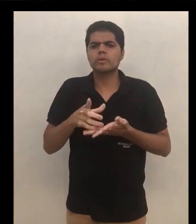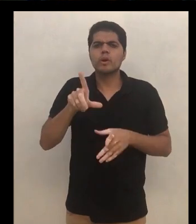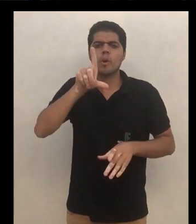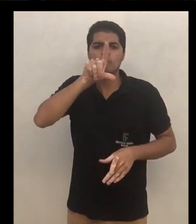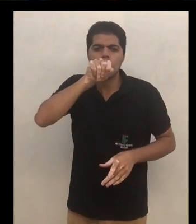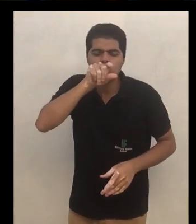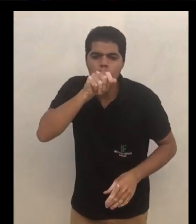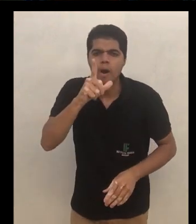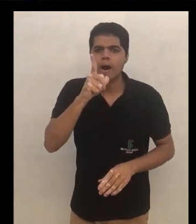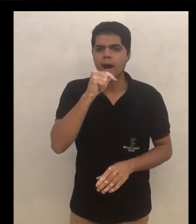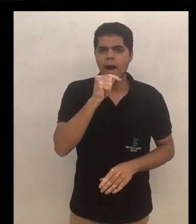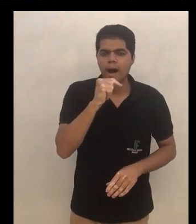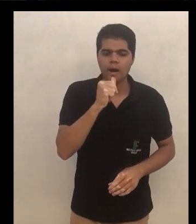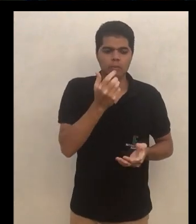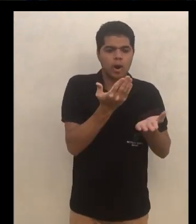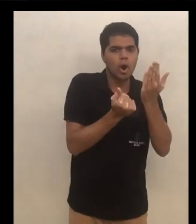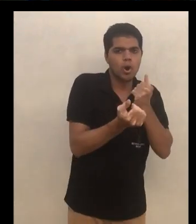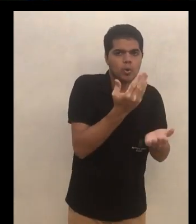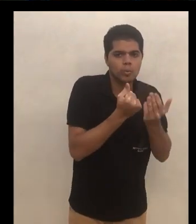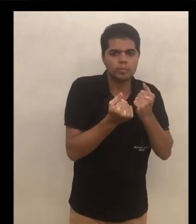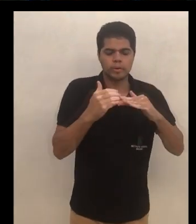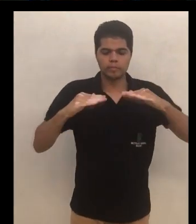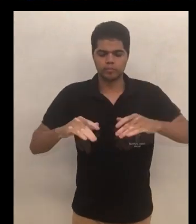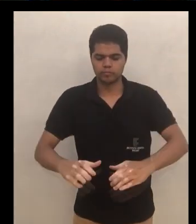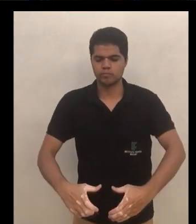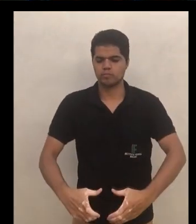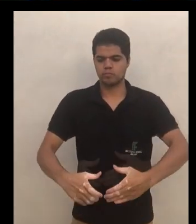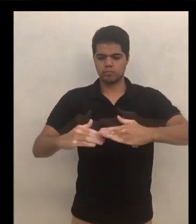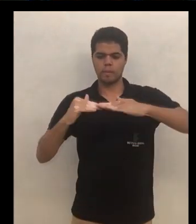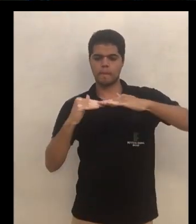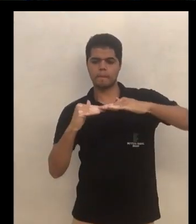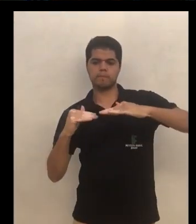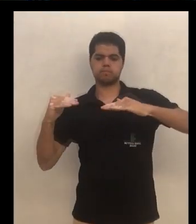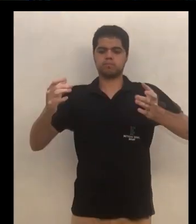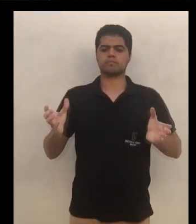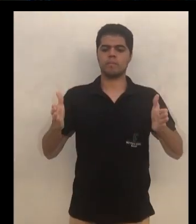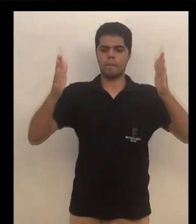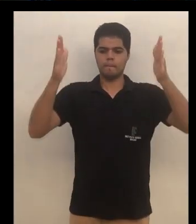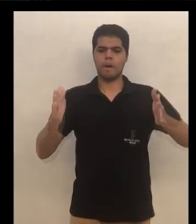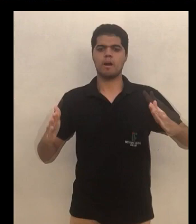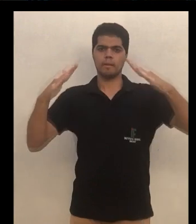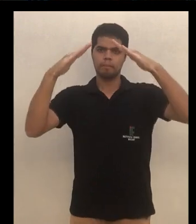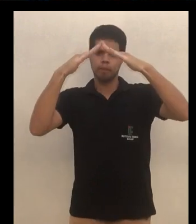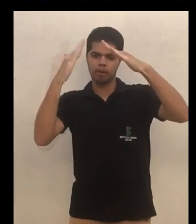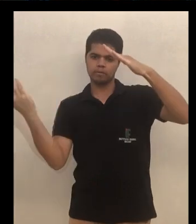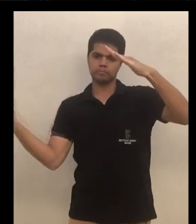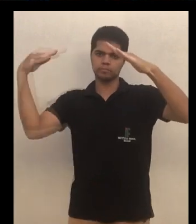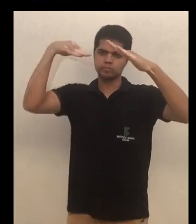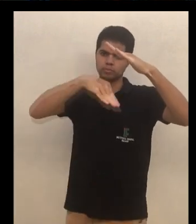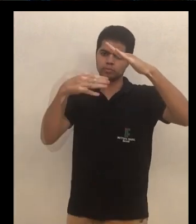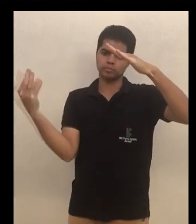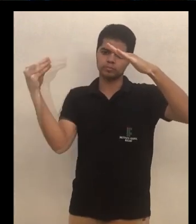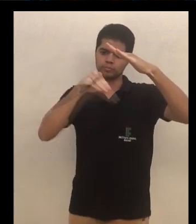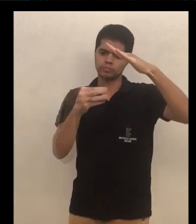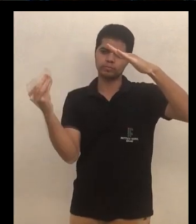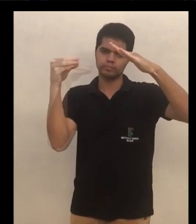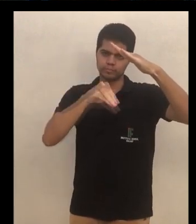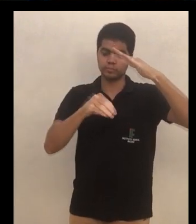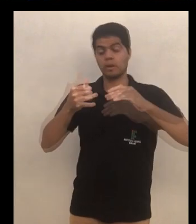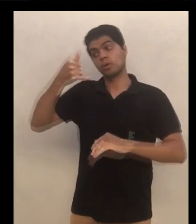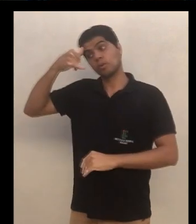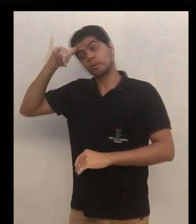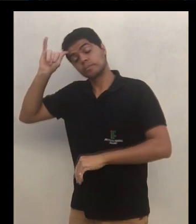nem comedouros no piquete devido às aves silvestres. São todos colocados dentro do galpão. Já no sistema caipira,